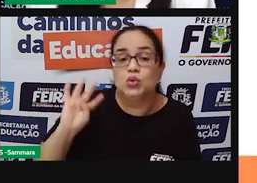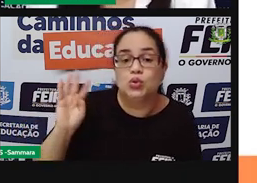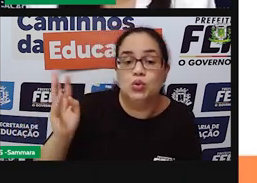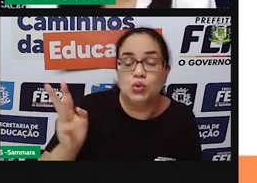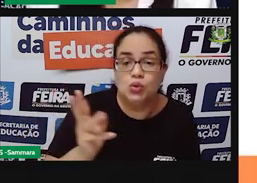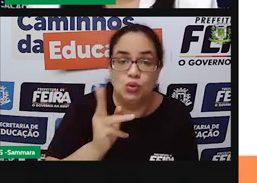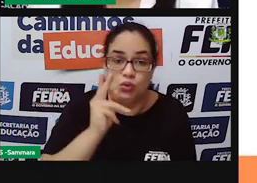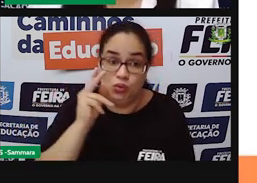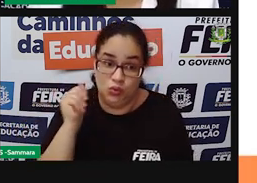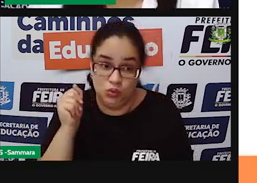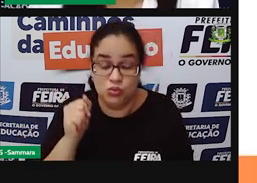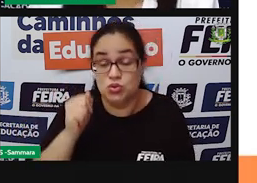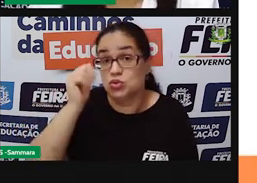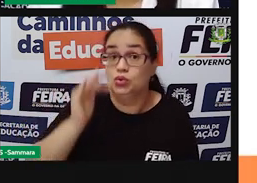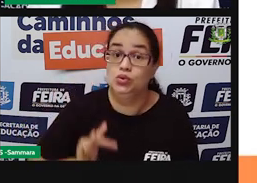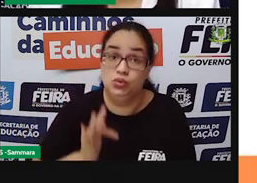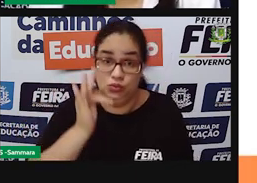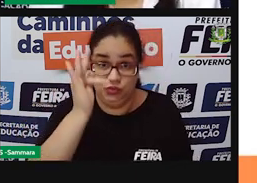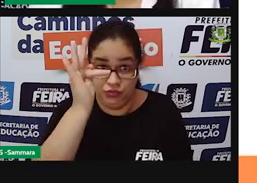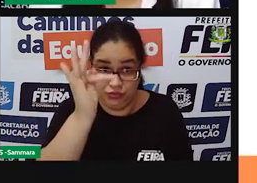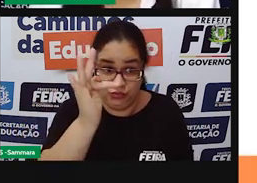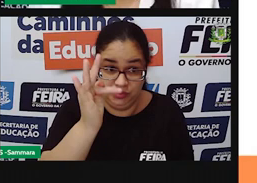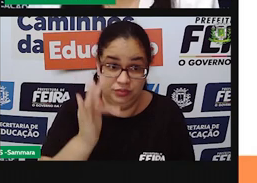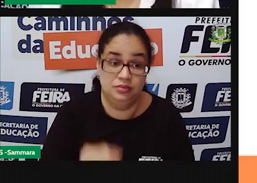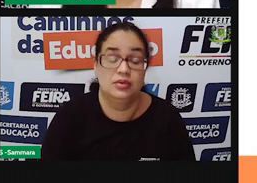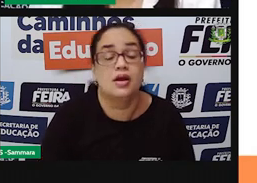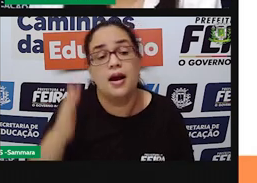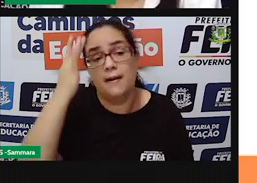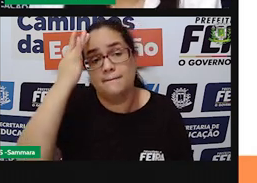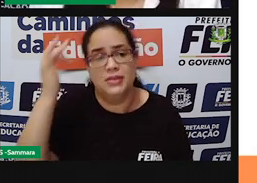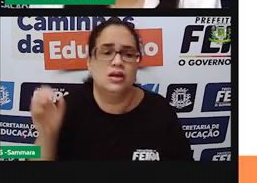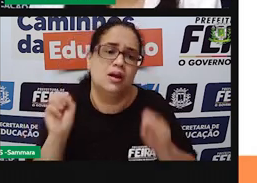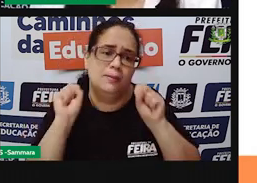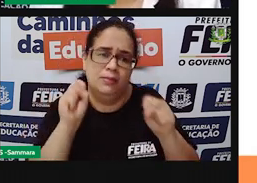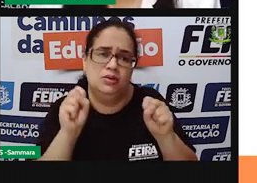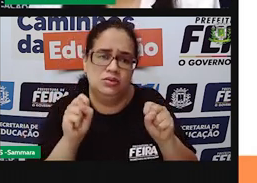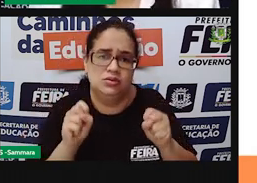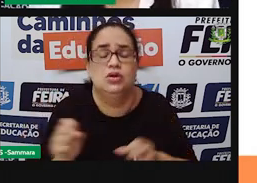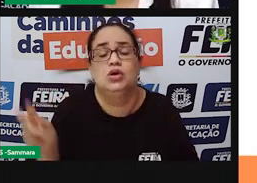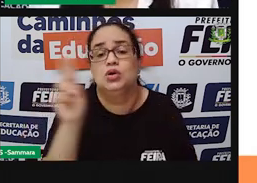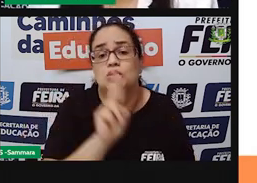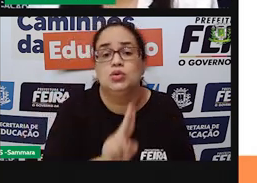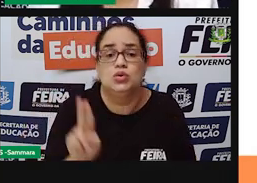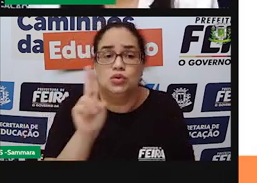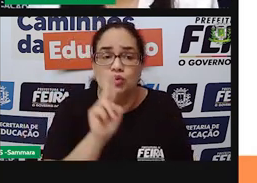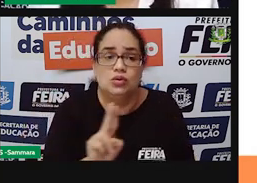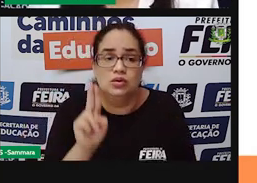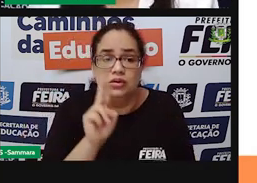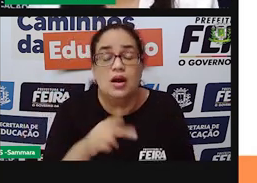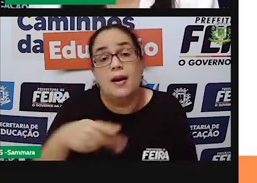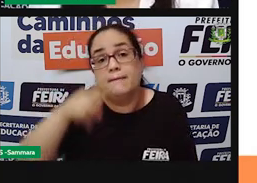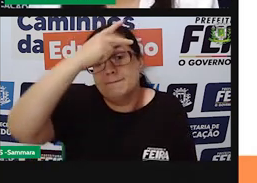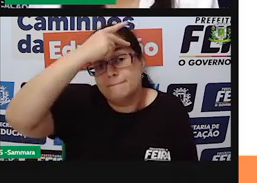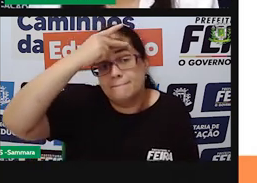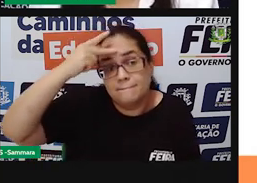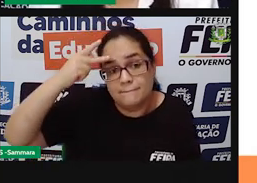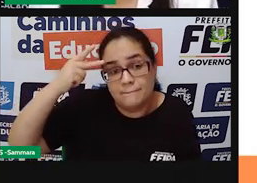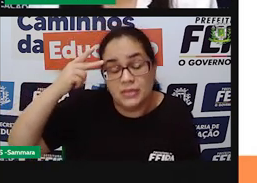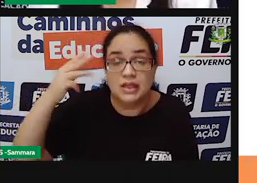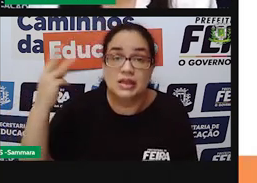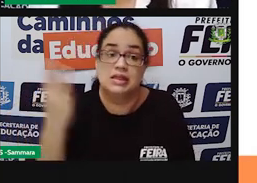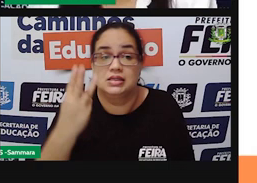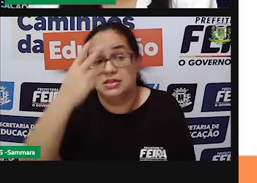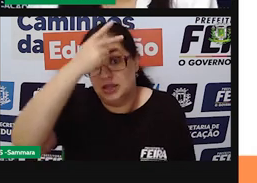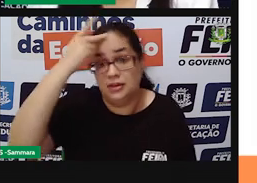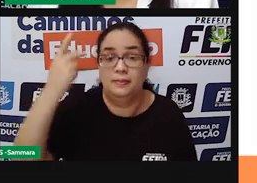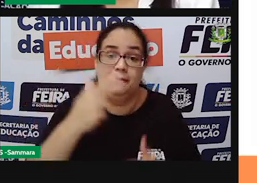aí estão no futuro. E esse amanhã poderia sair e utilizar justamente a pessoa, né? A terceira